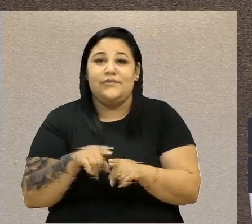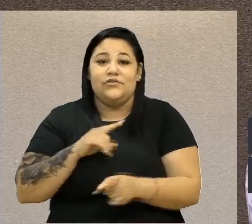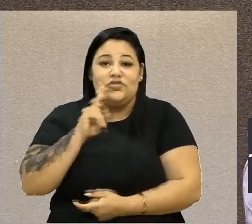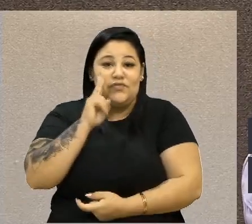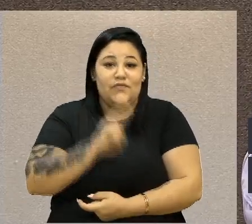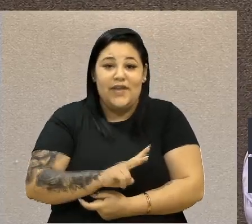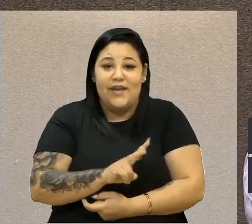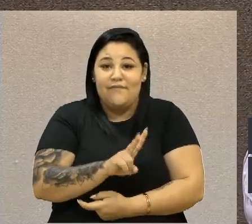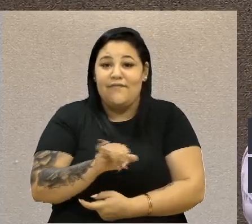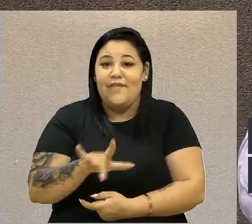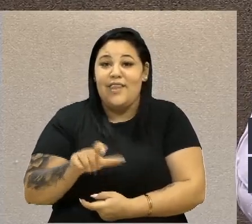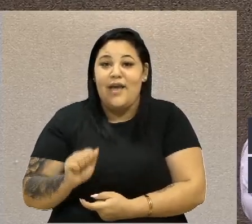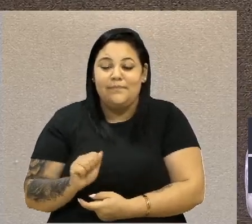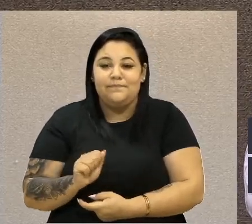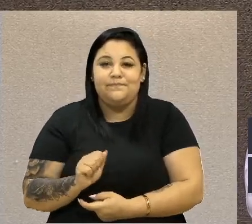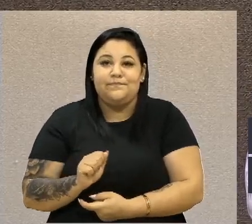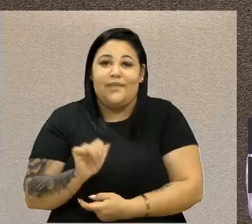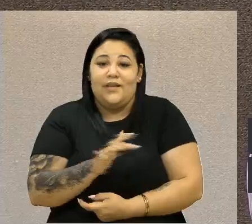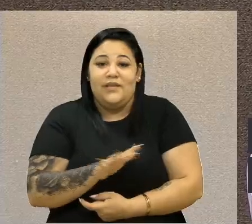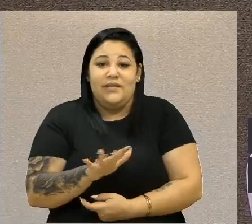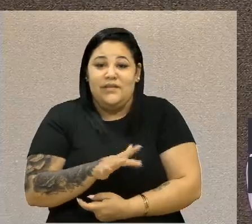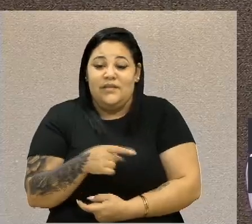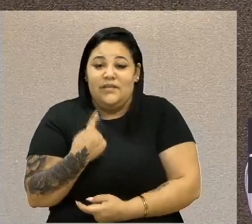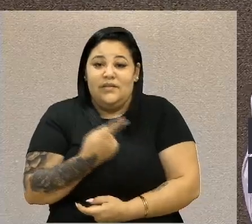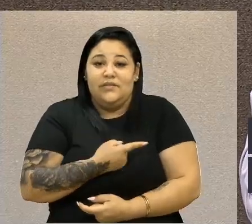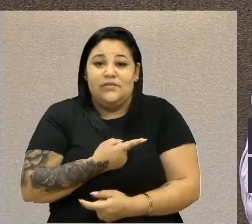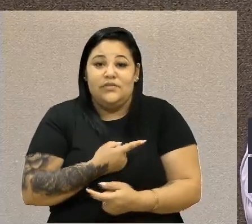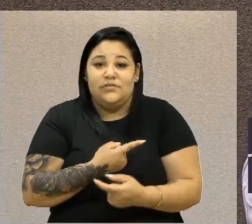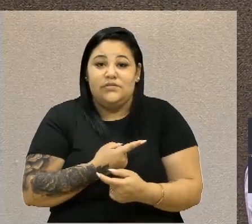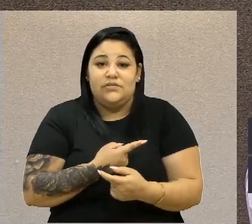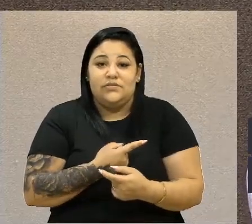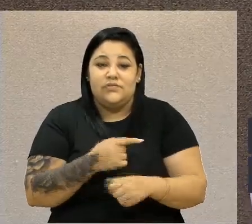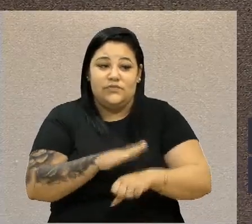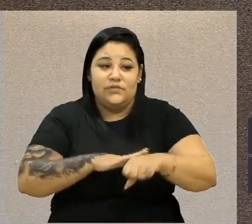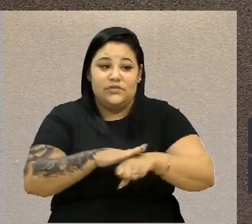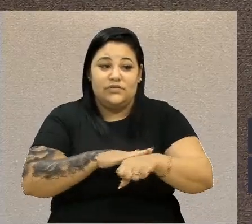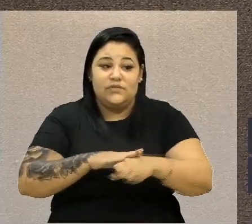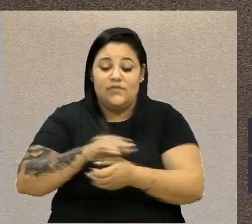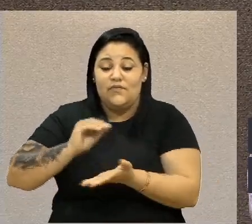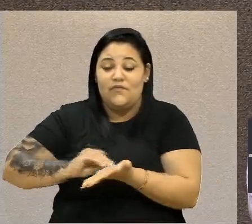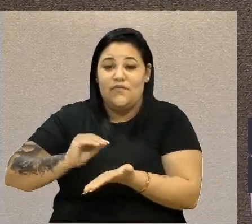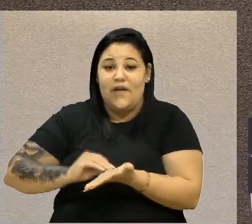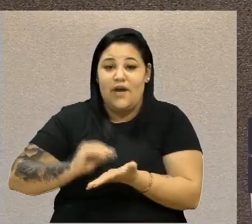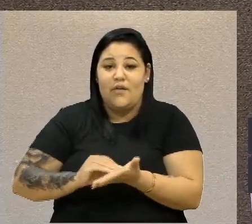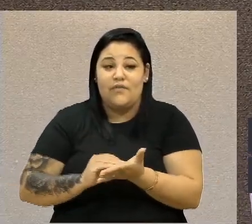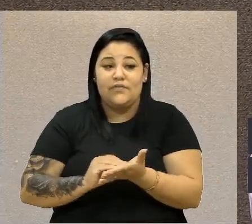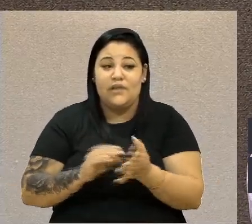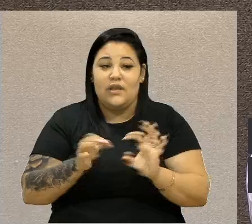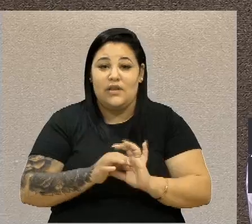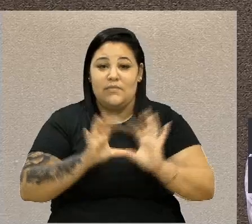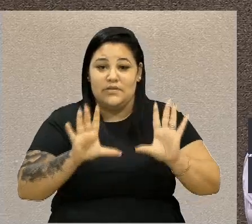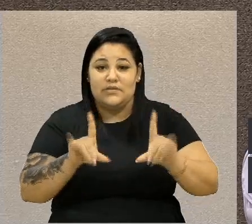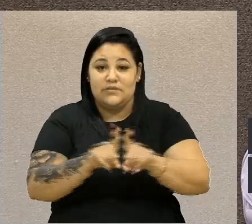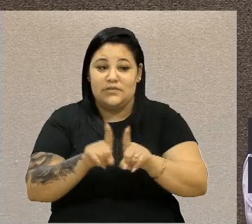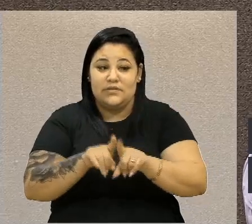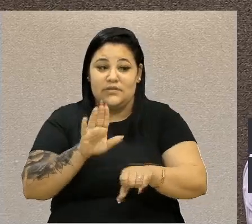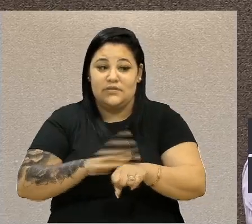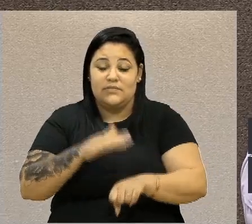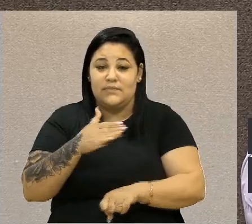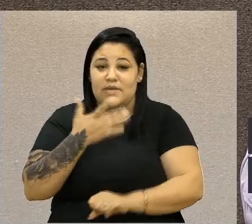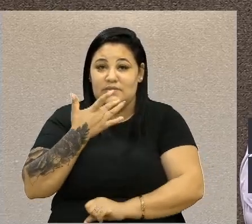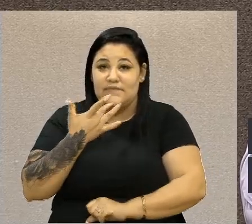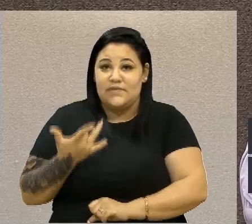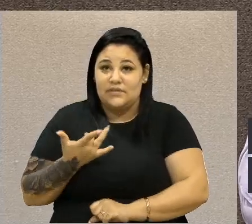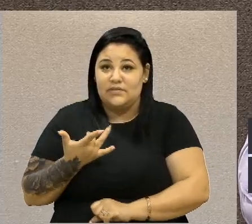Deitrone que, às vezes que a gente conversa, é sempre uma autorização faltando, uma licença faltando. A gente teria que facilitar isso